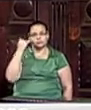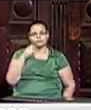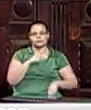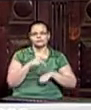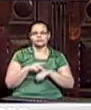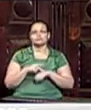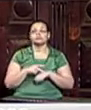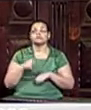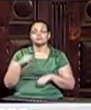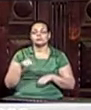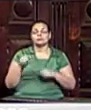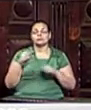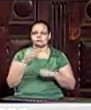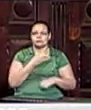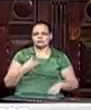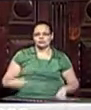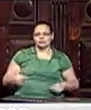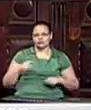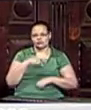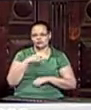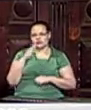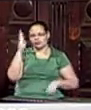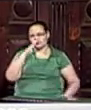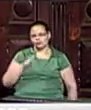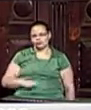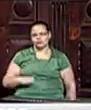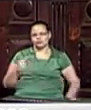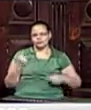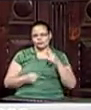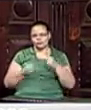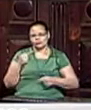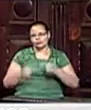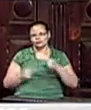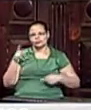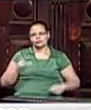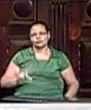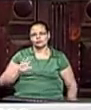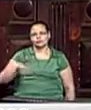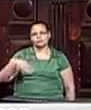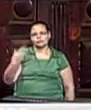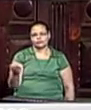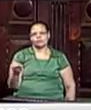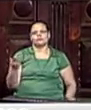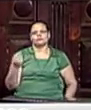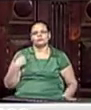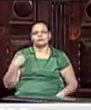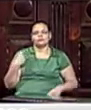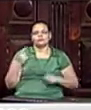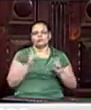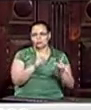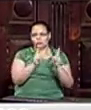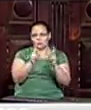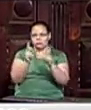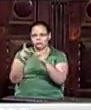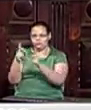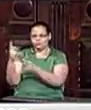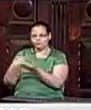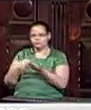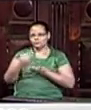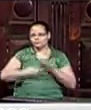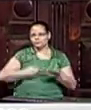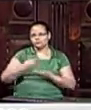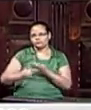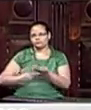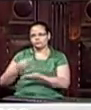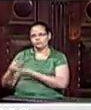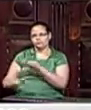o governo brasileiro, na sua política externa e nas suas relações de comércio, passa a integrar o chamado